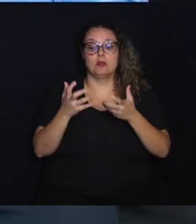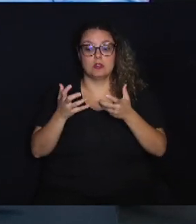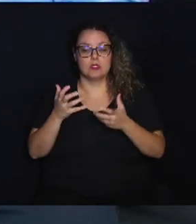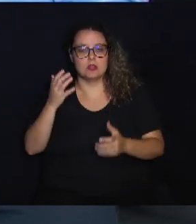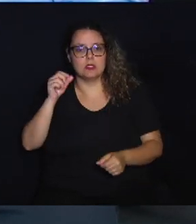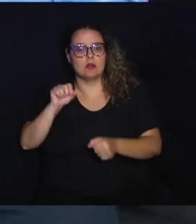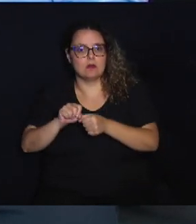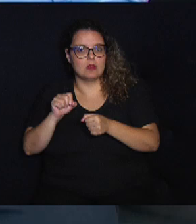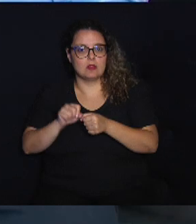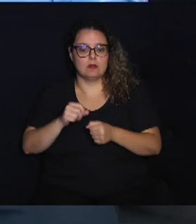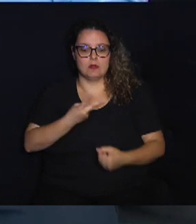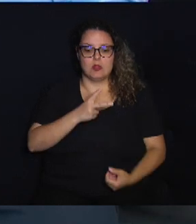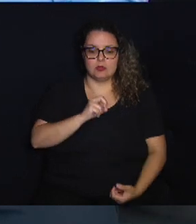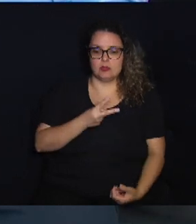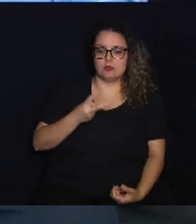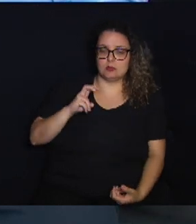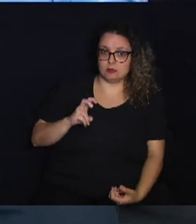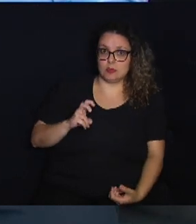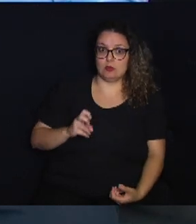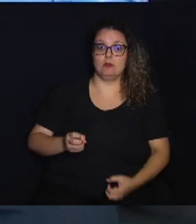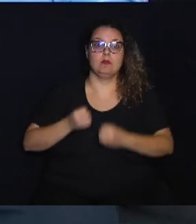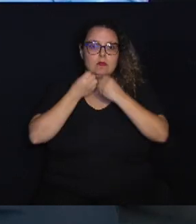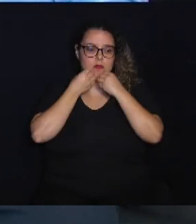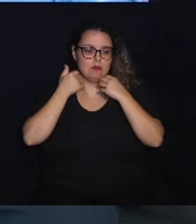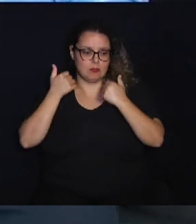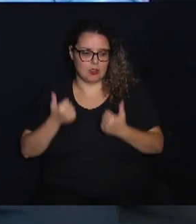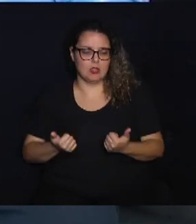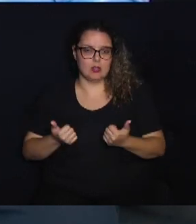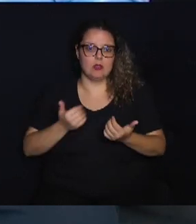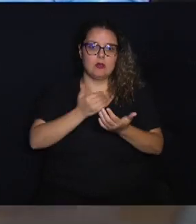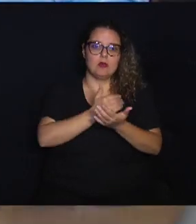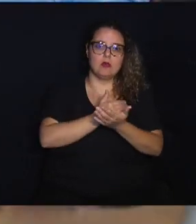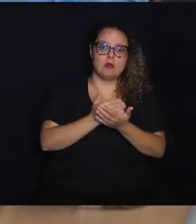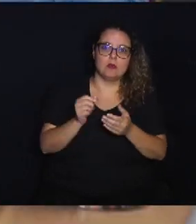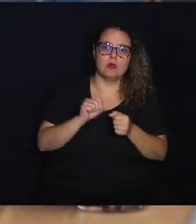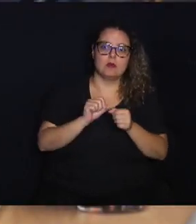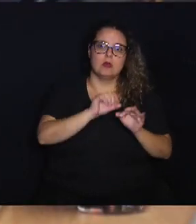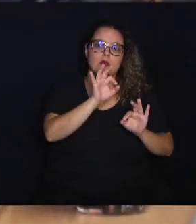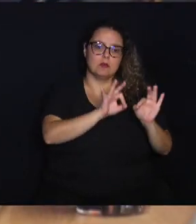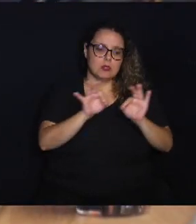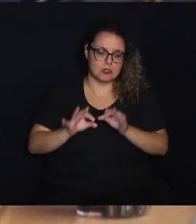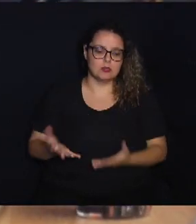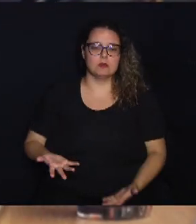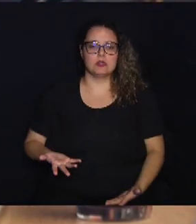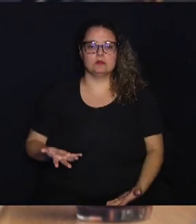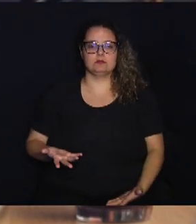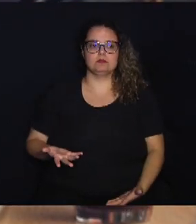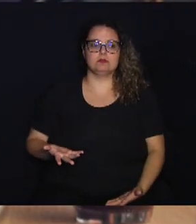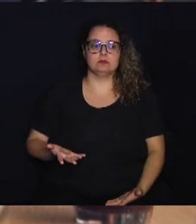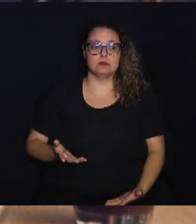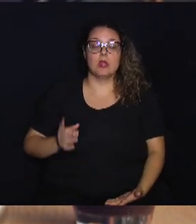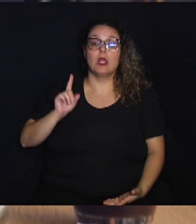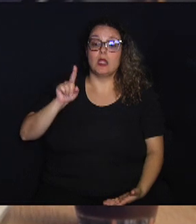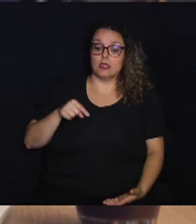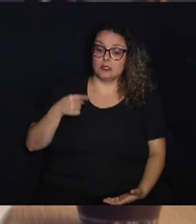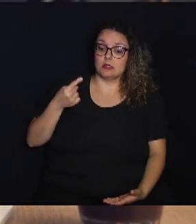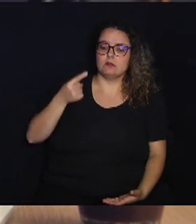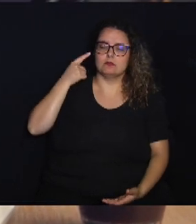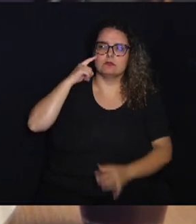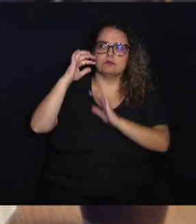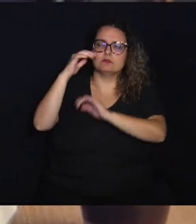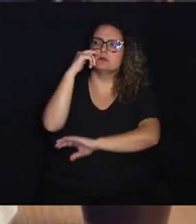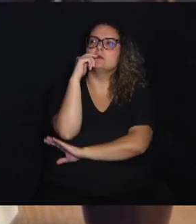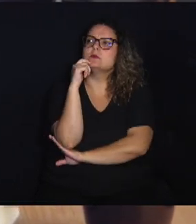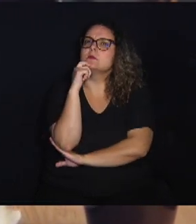para 2025. Muito bem, você começou a fazer o seu planejamento. Aí você vai pensar, muito